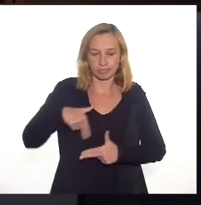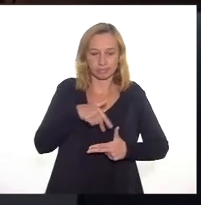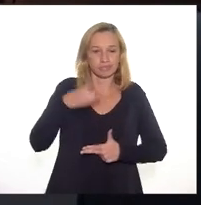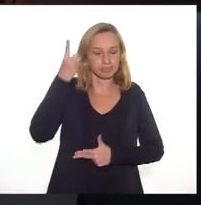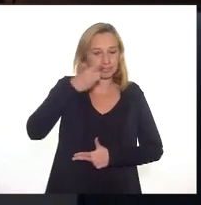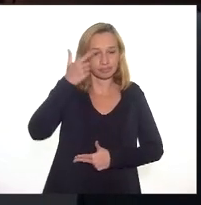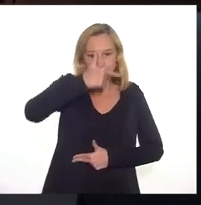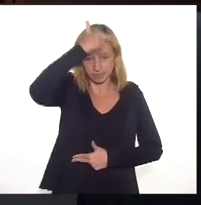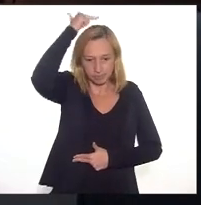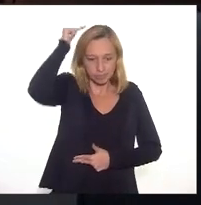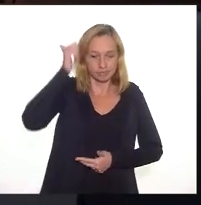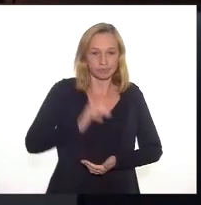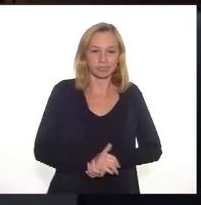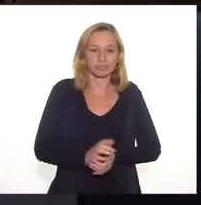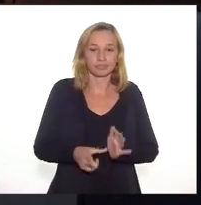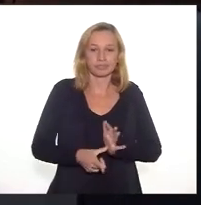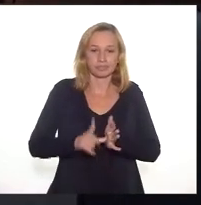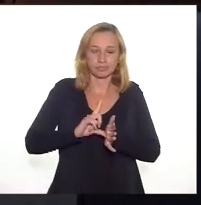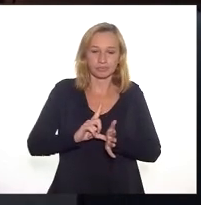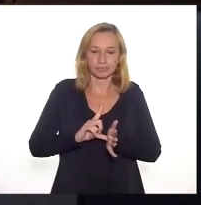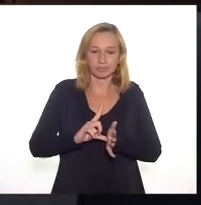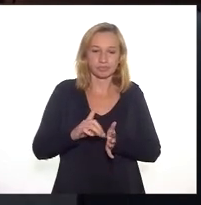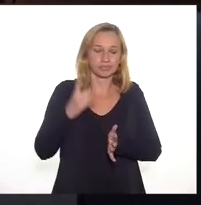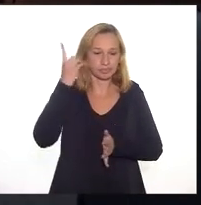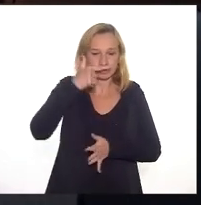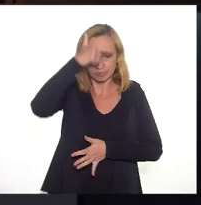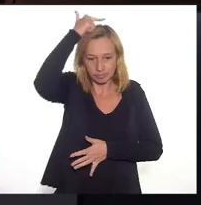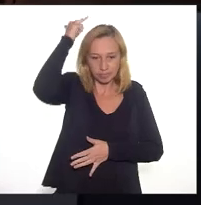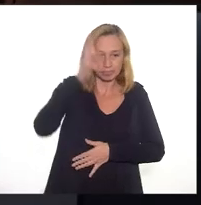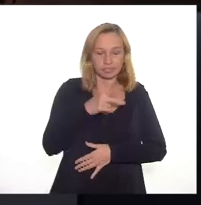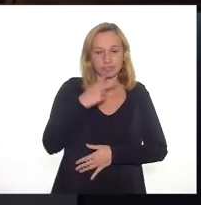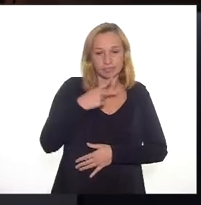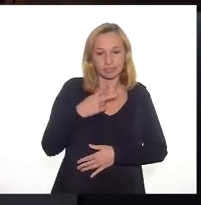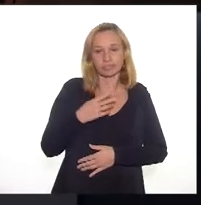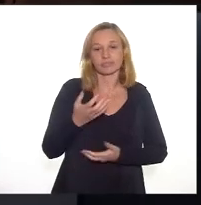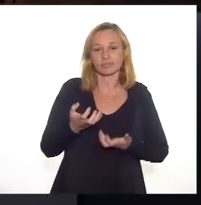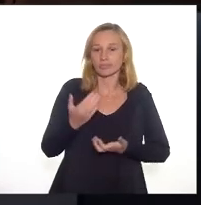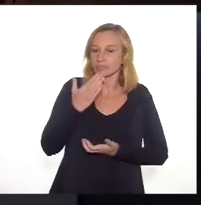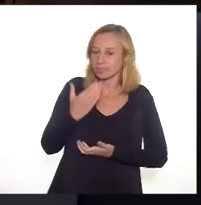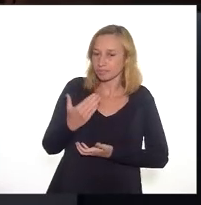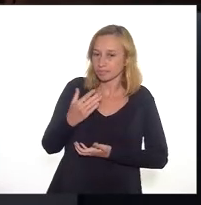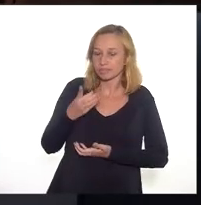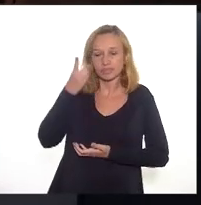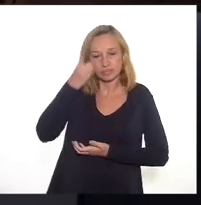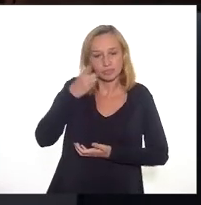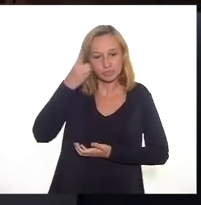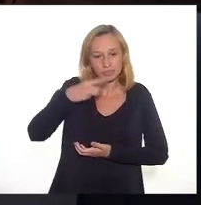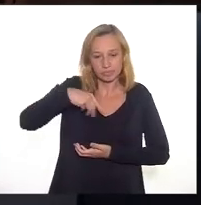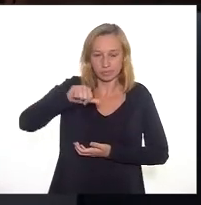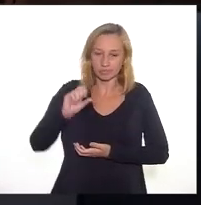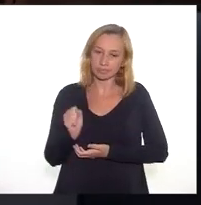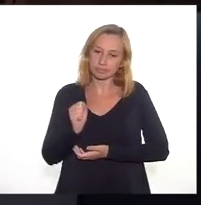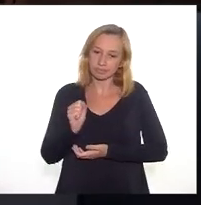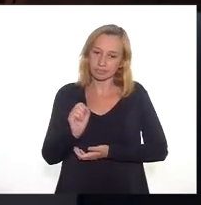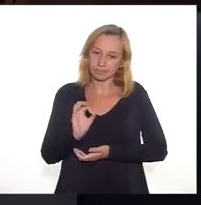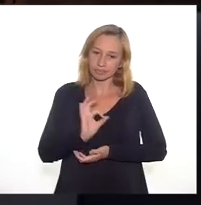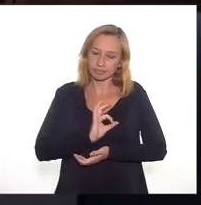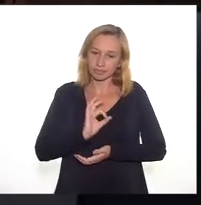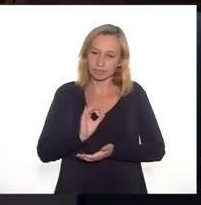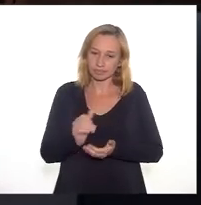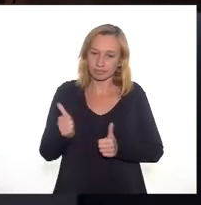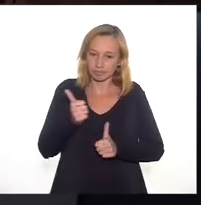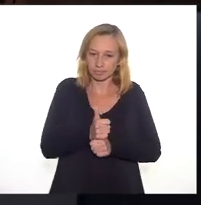Paulo. Eu, antes do Luiz Paulo usar a palavra, eu queria pedir à deputada Marta para pilotar aí o expediente